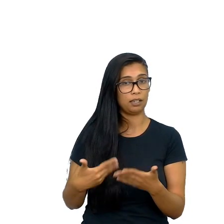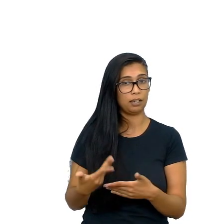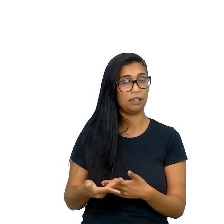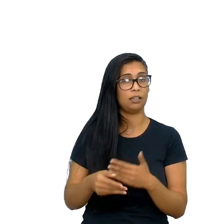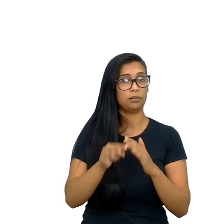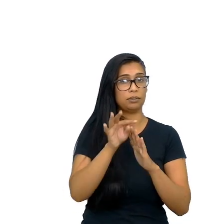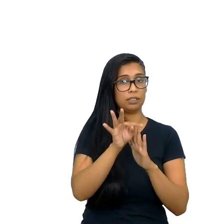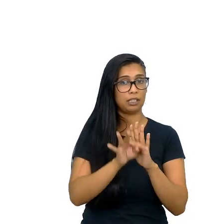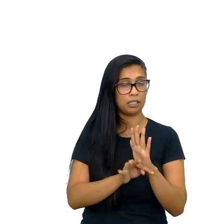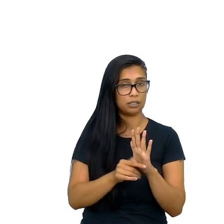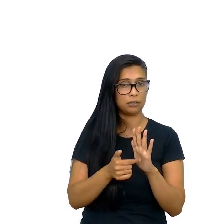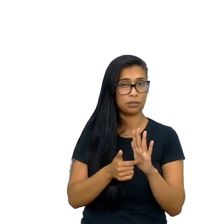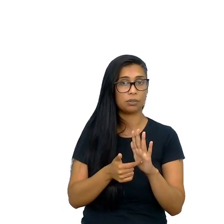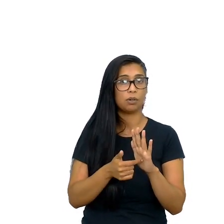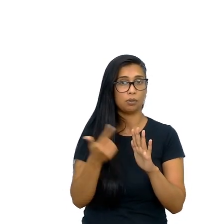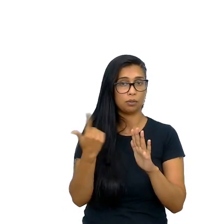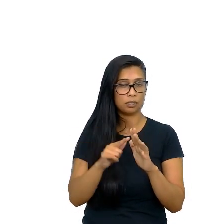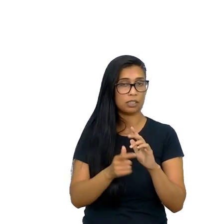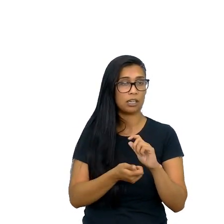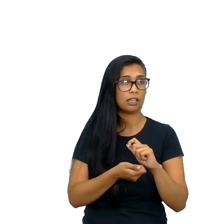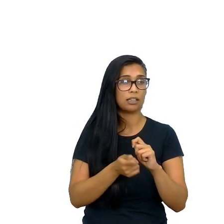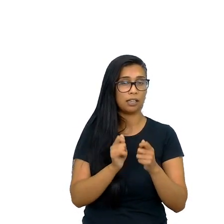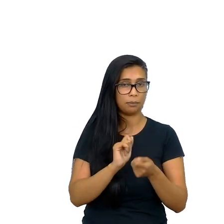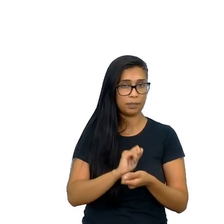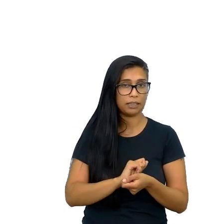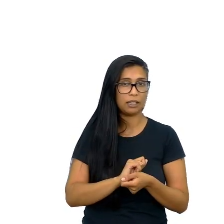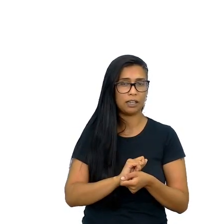estabelece adequadamente os elementos